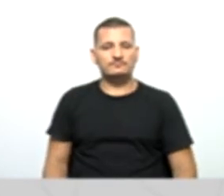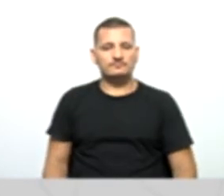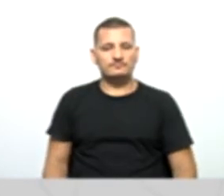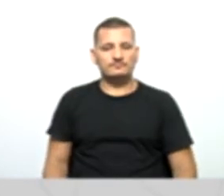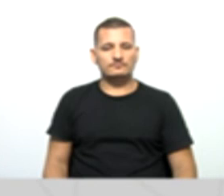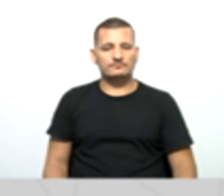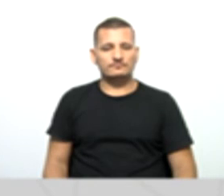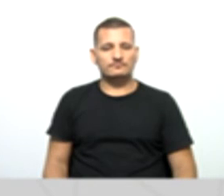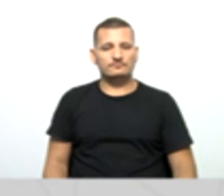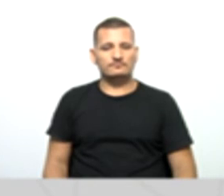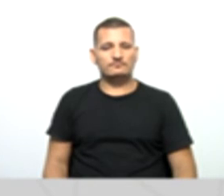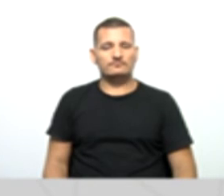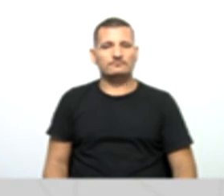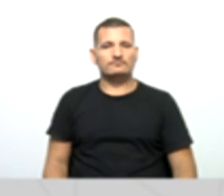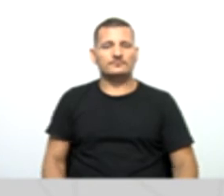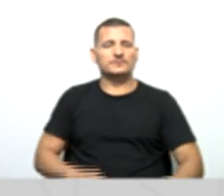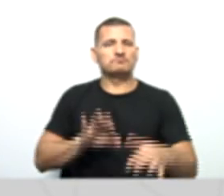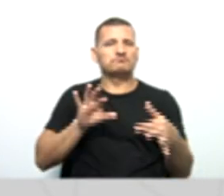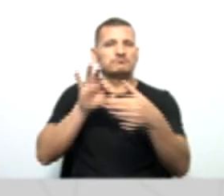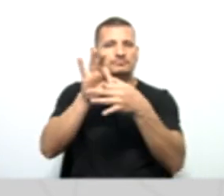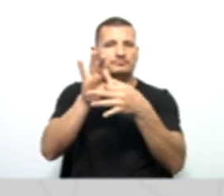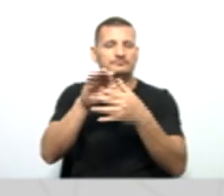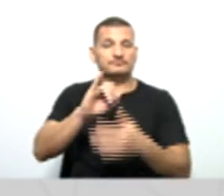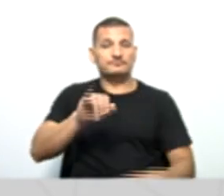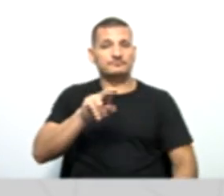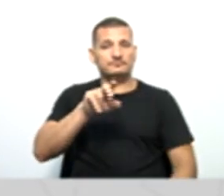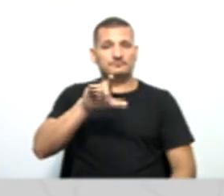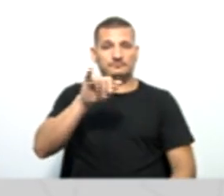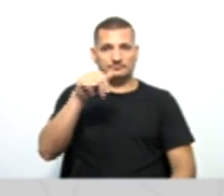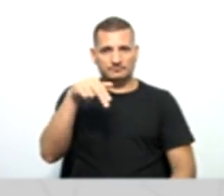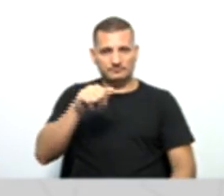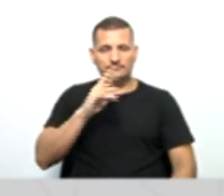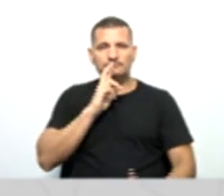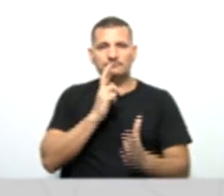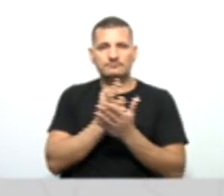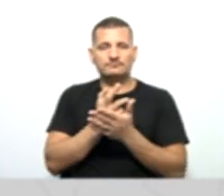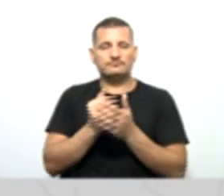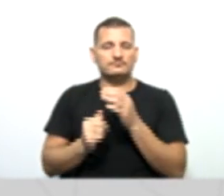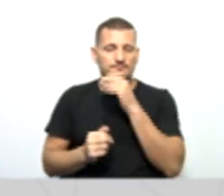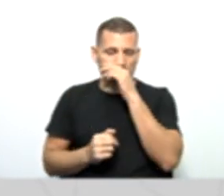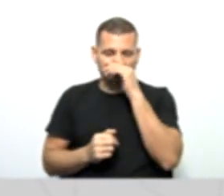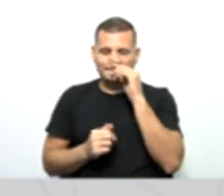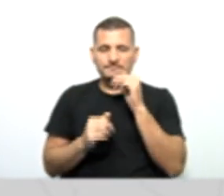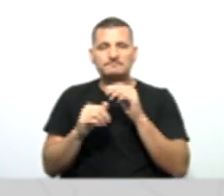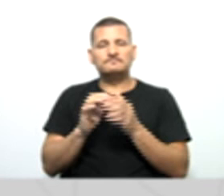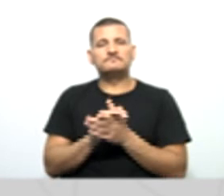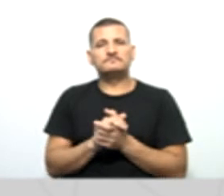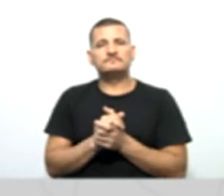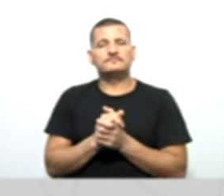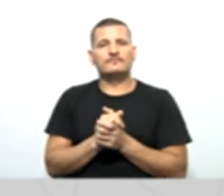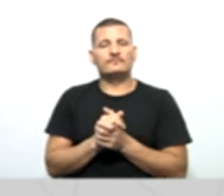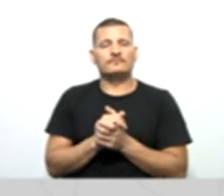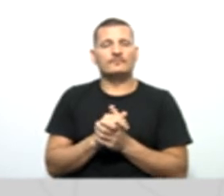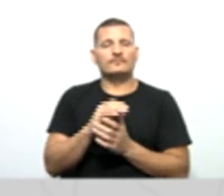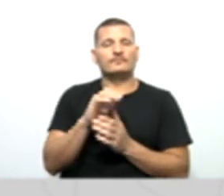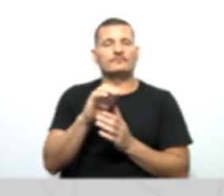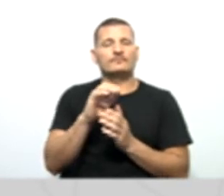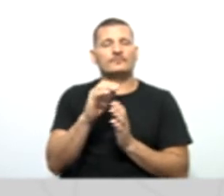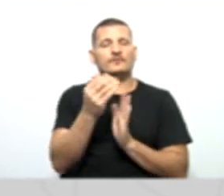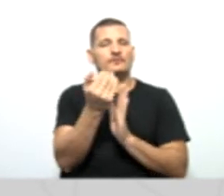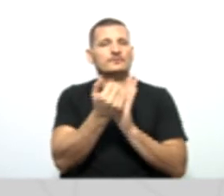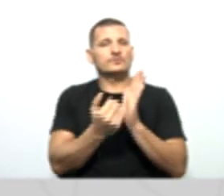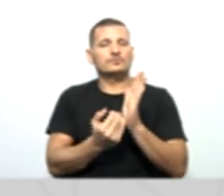Bem justado com o que a Juliana falou, tá? Então, ou seja, gente, o que é o nosso escopo? A gente tem